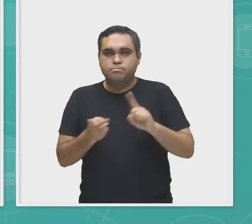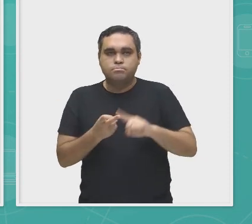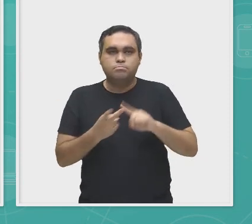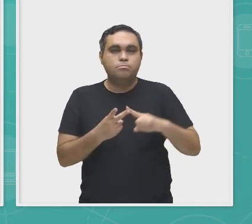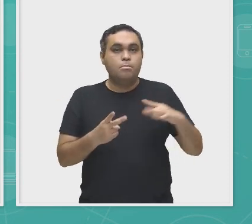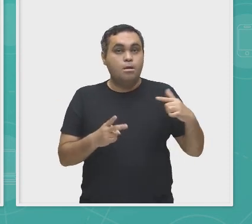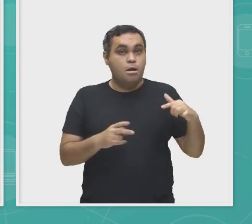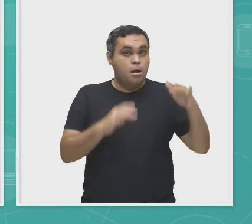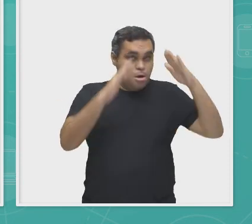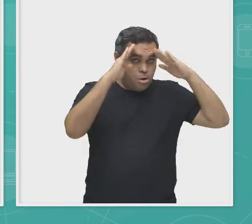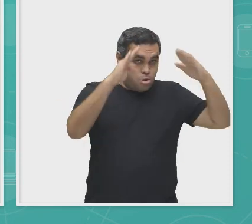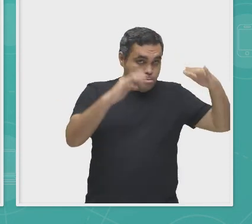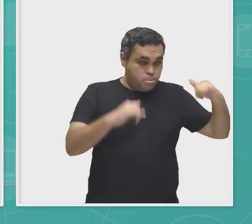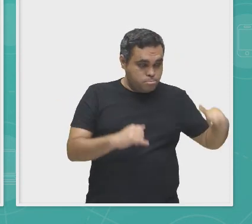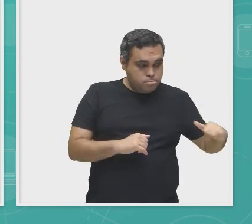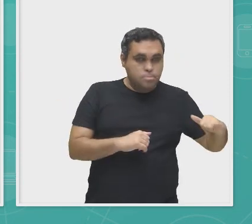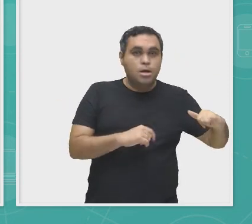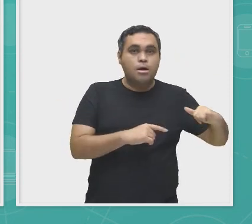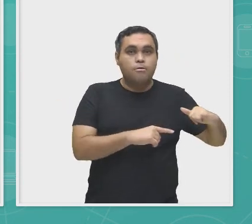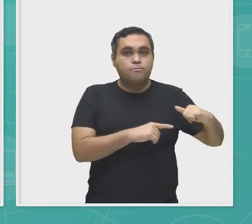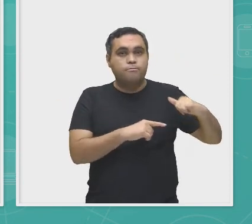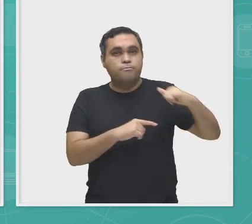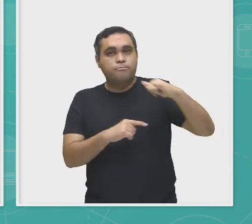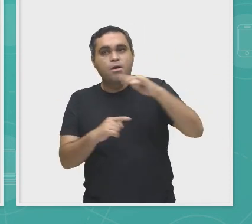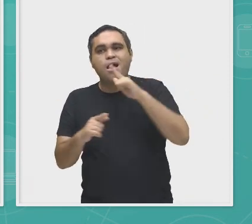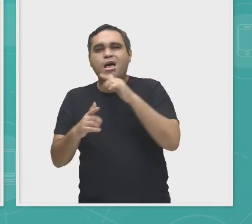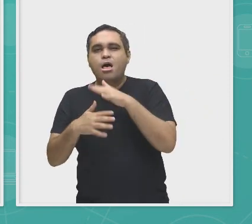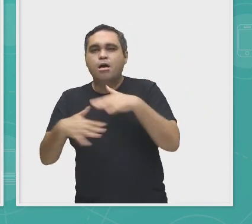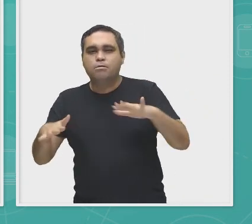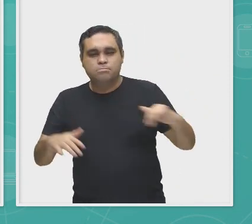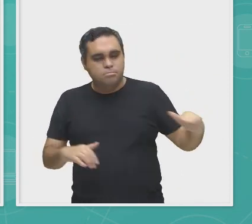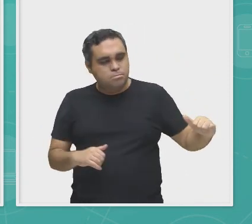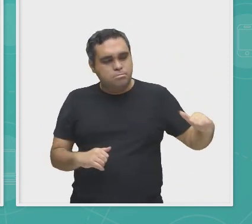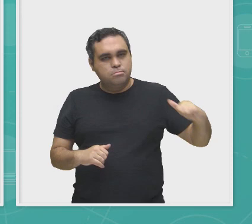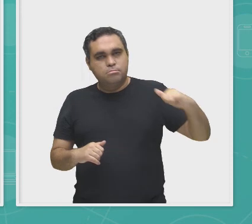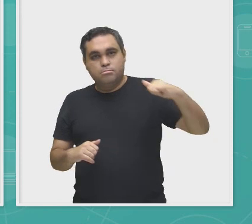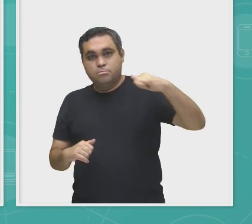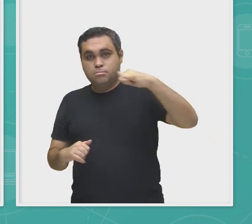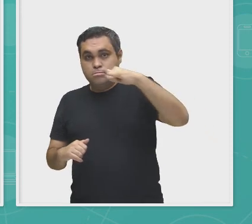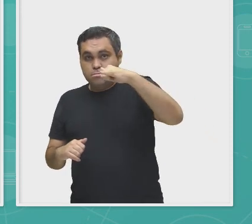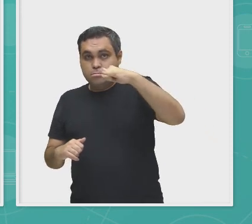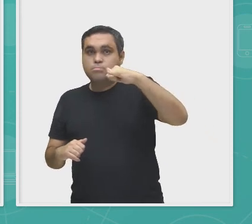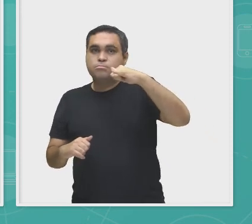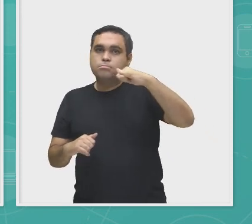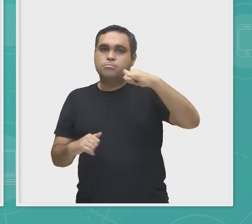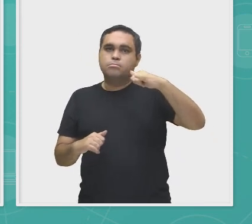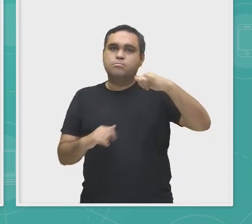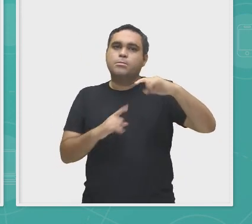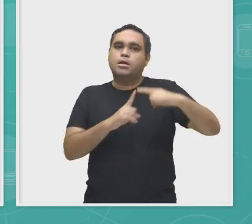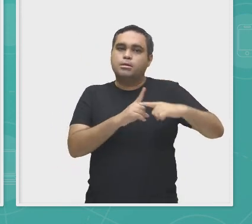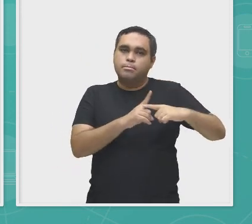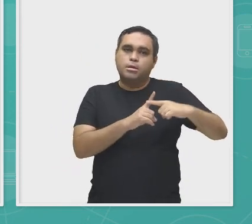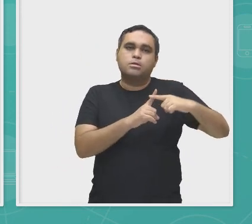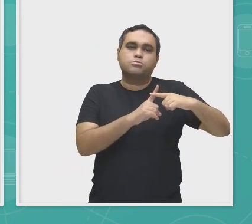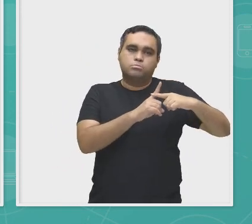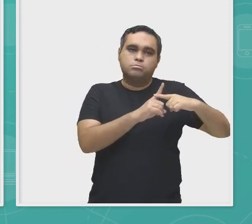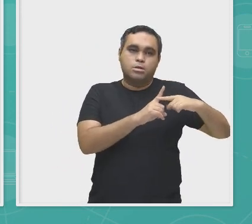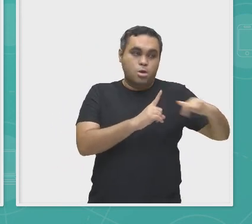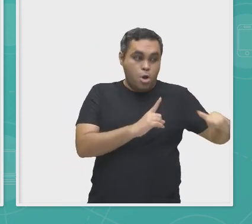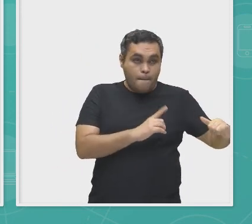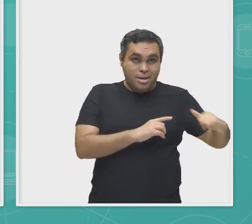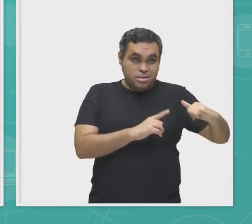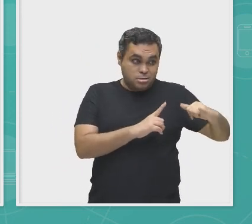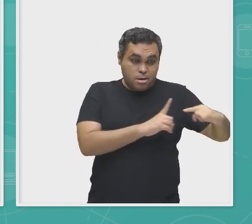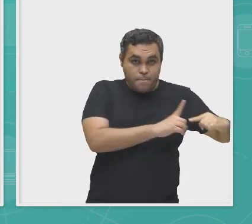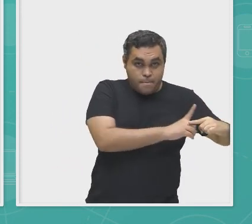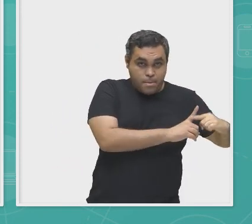um aeroporto situado a 500 metros acima do nível do mar, com um tempo bom e temperatura de 25 graus. Ao atingir